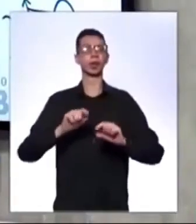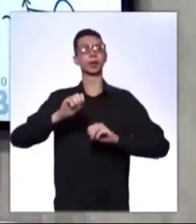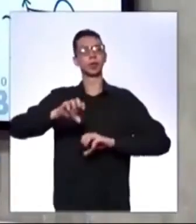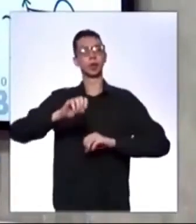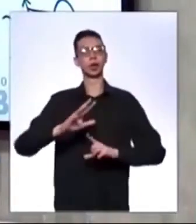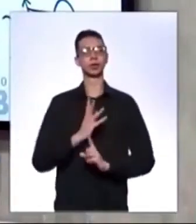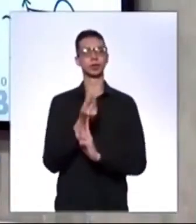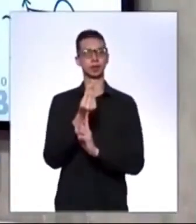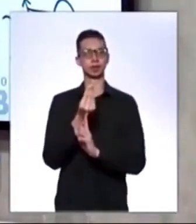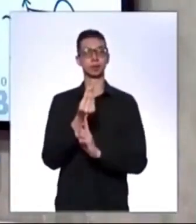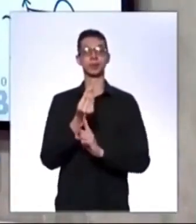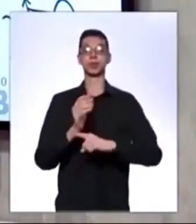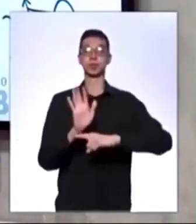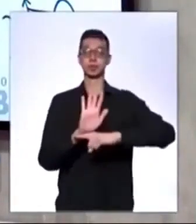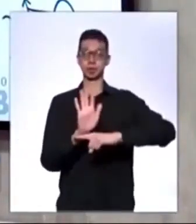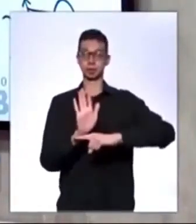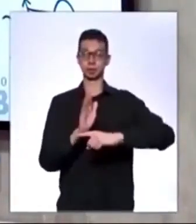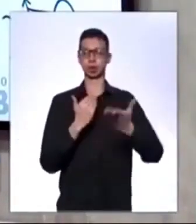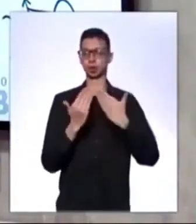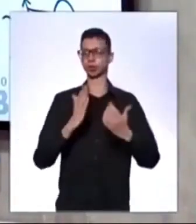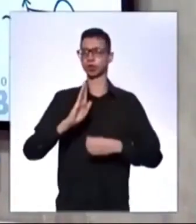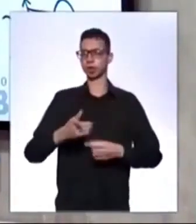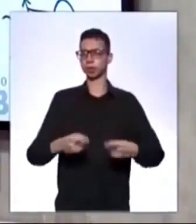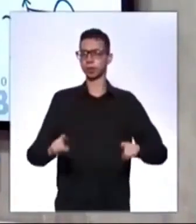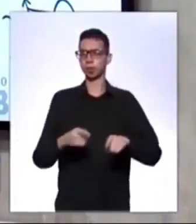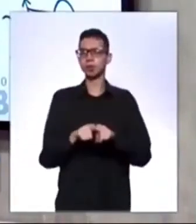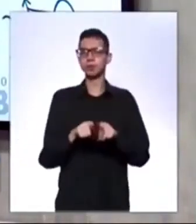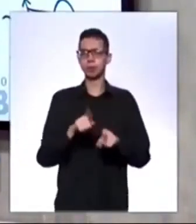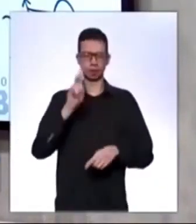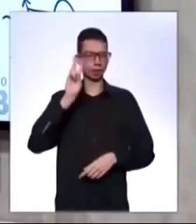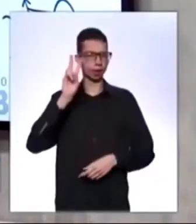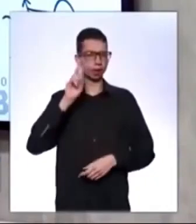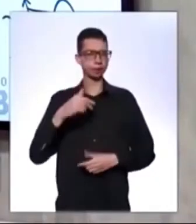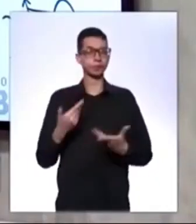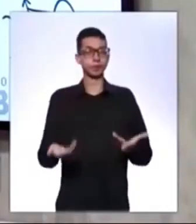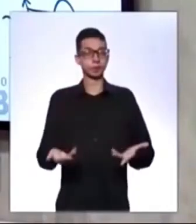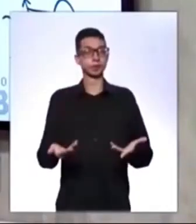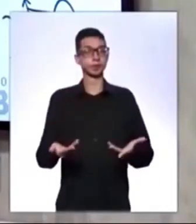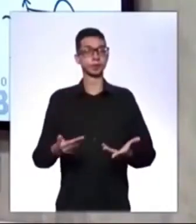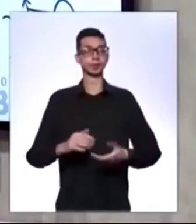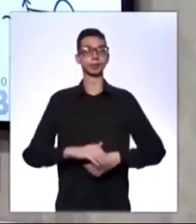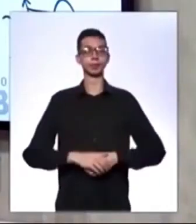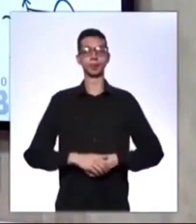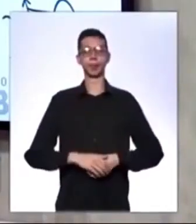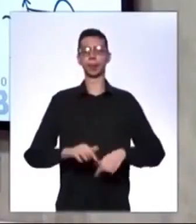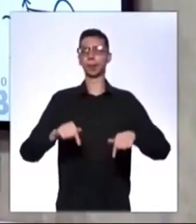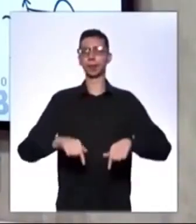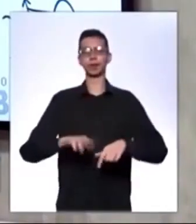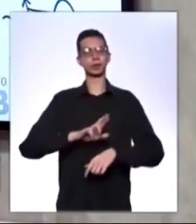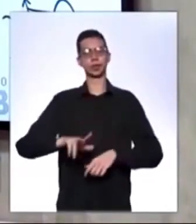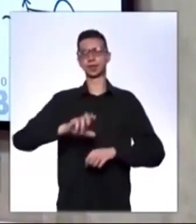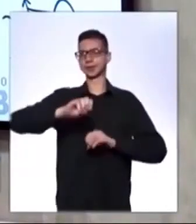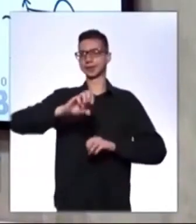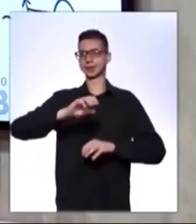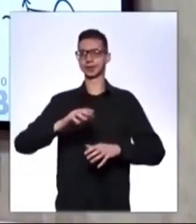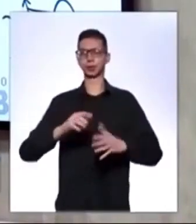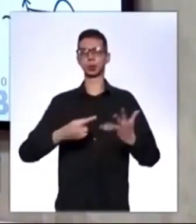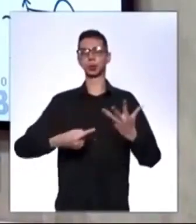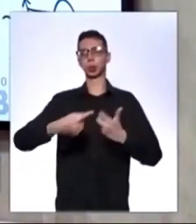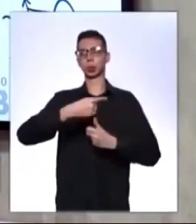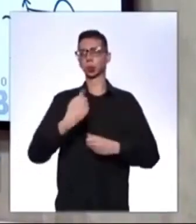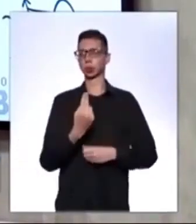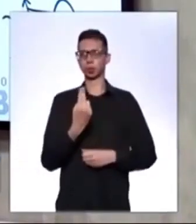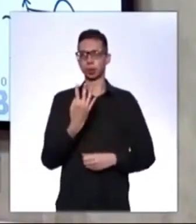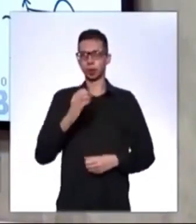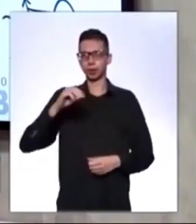gente já conversou aqui um pouquinho sobre a música, lembra disso? Nós não temos a pretensão aqui de ensinar tudo para você. Não dá, né, numa aula de 40